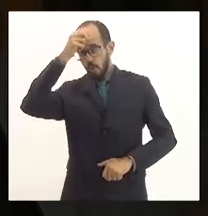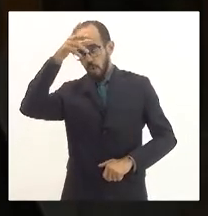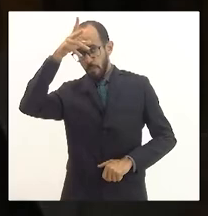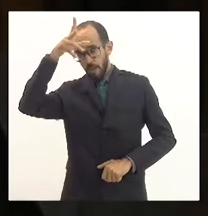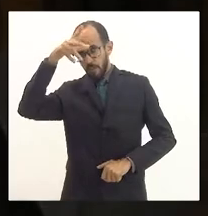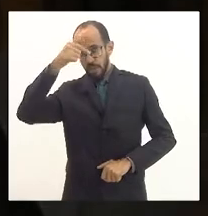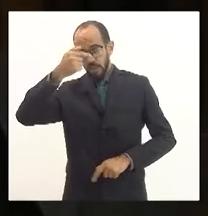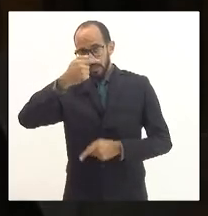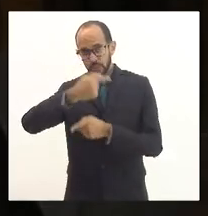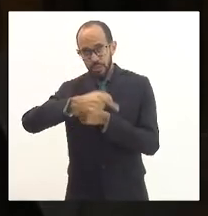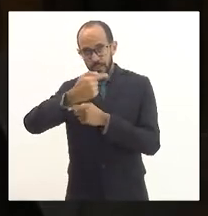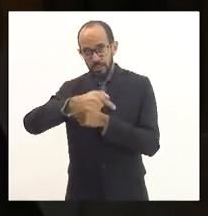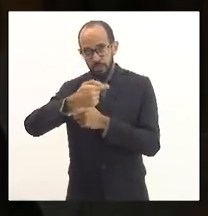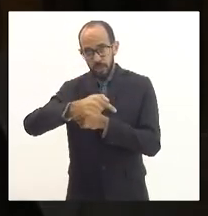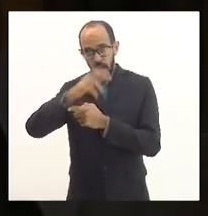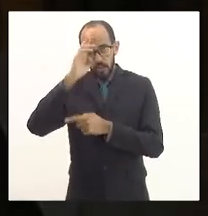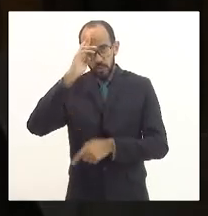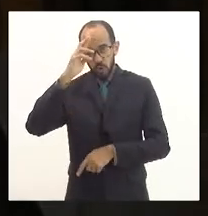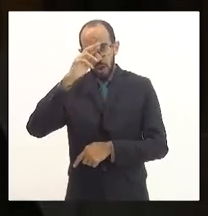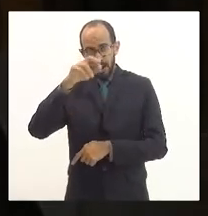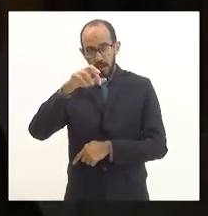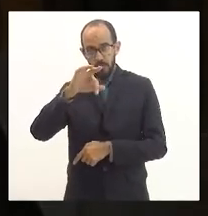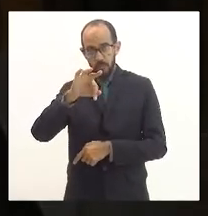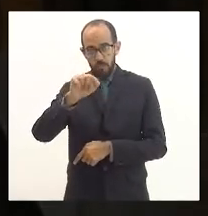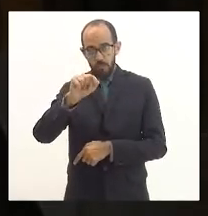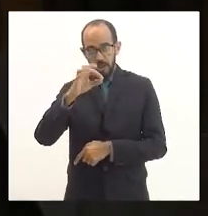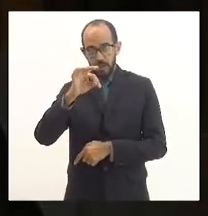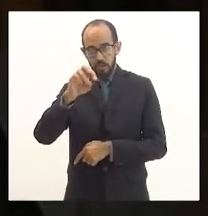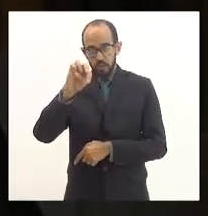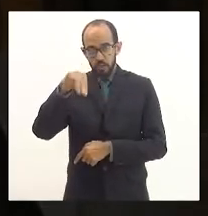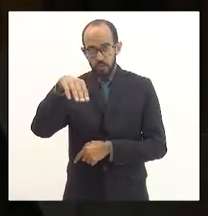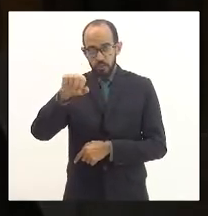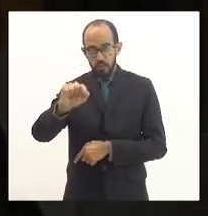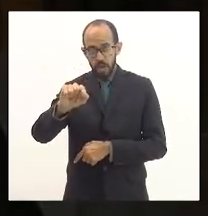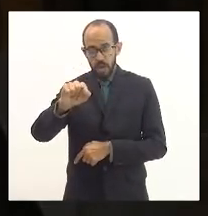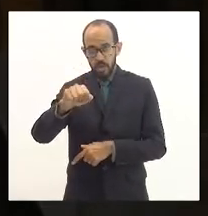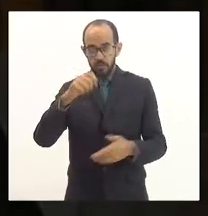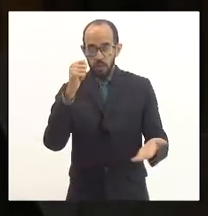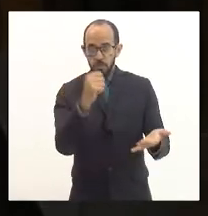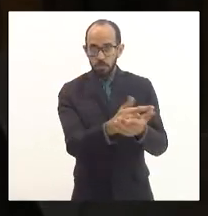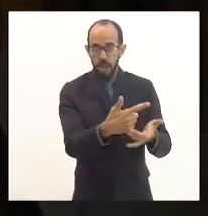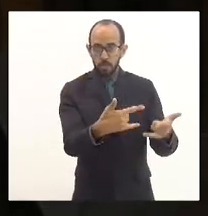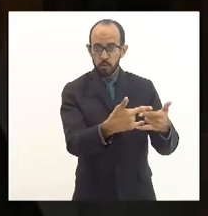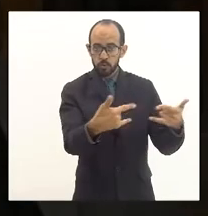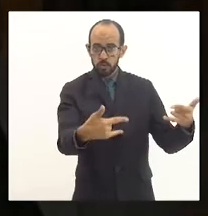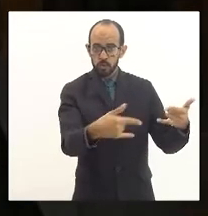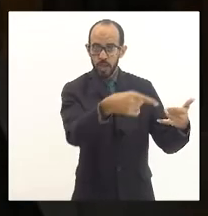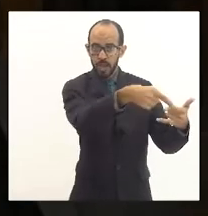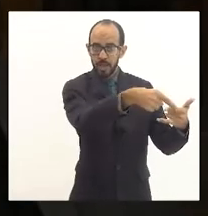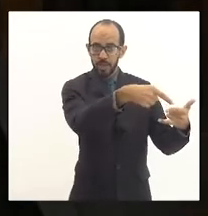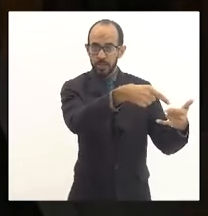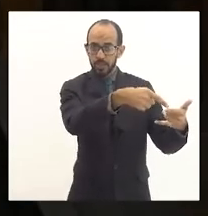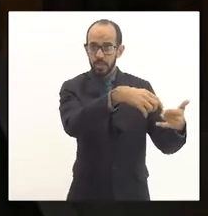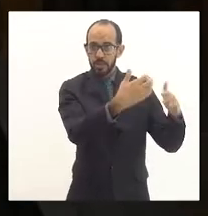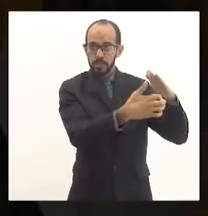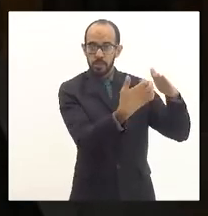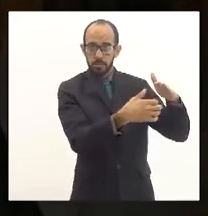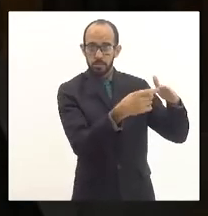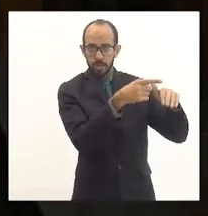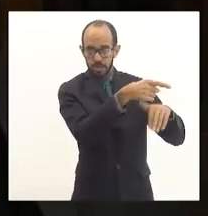Quissamã senhora Fátima pagos por cheque dessa empresa vencedora